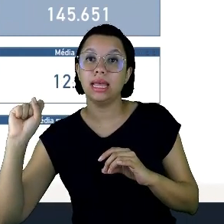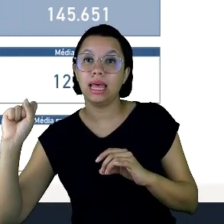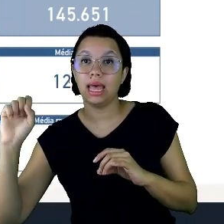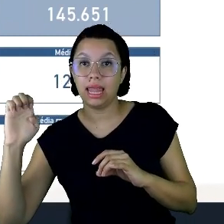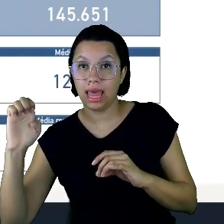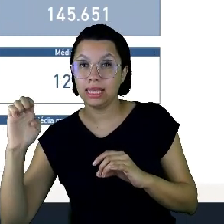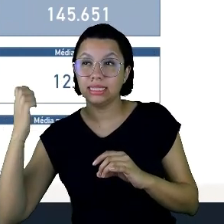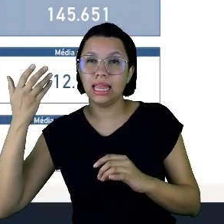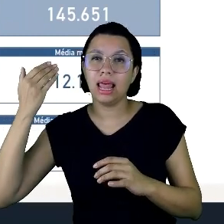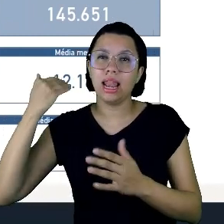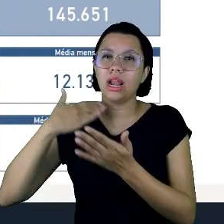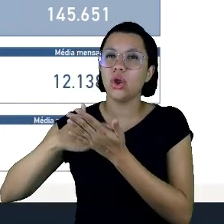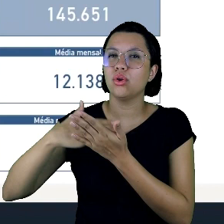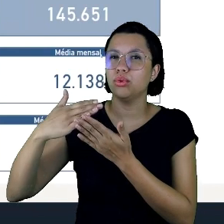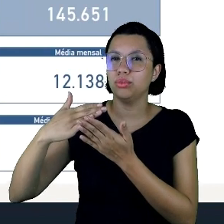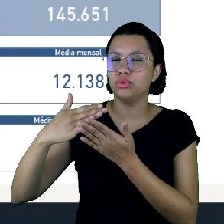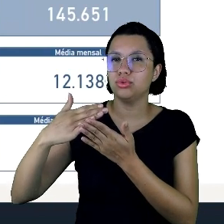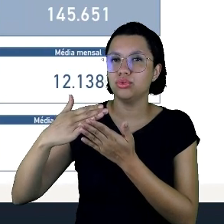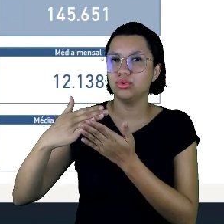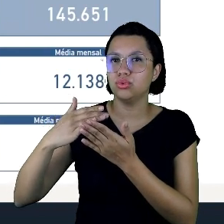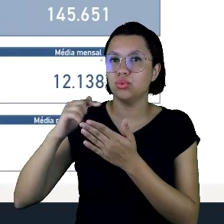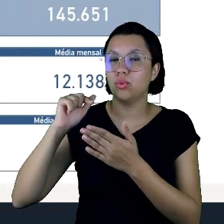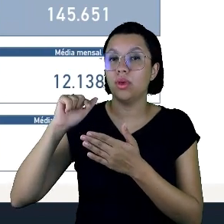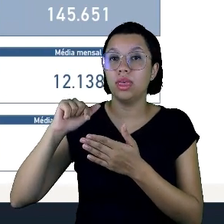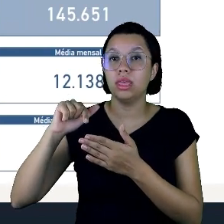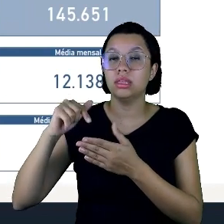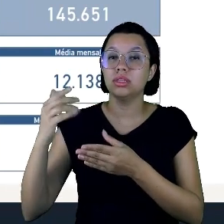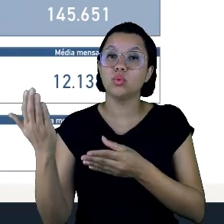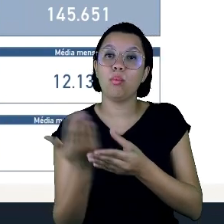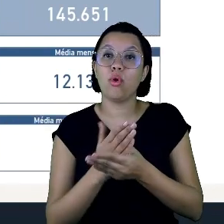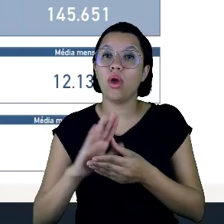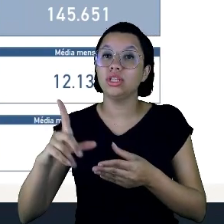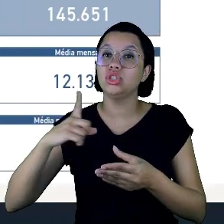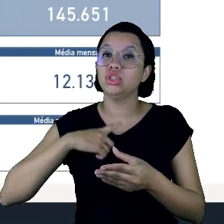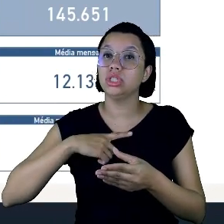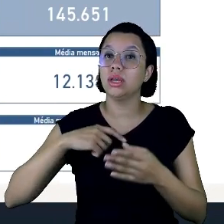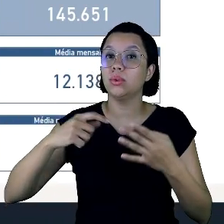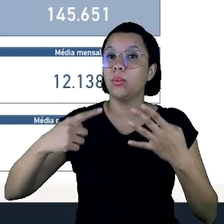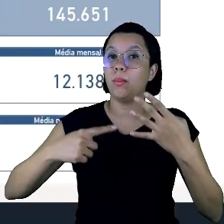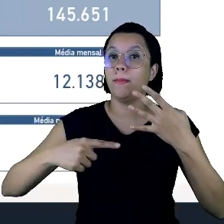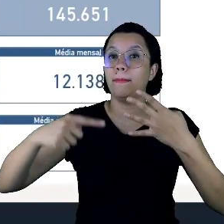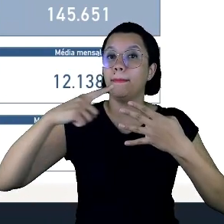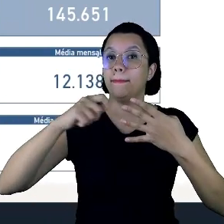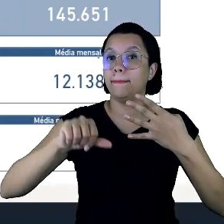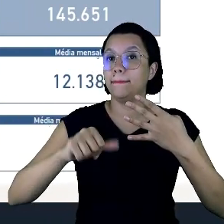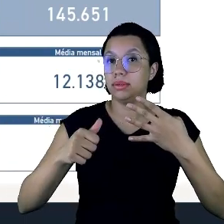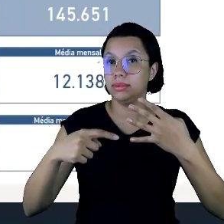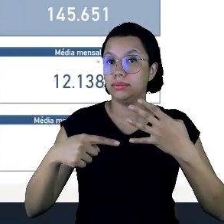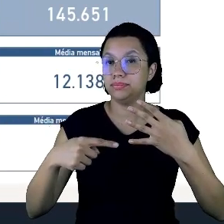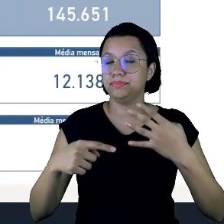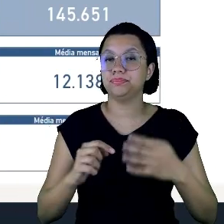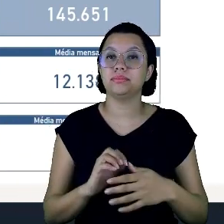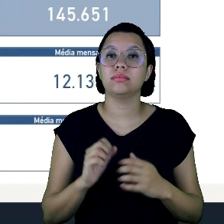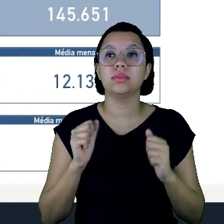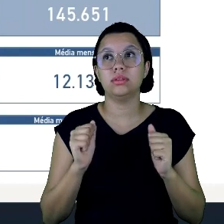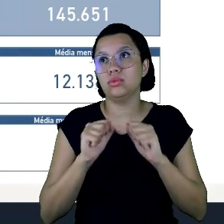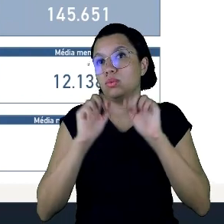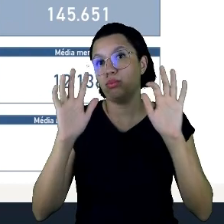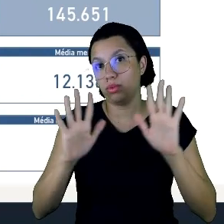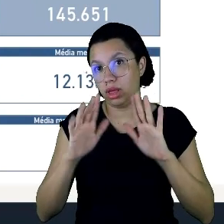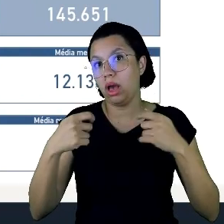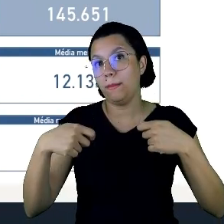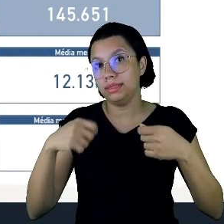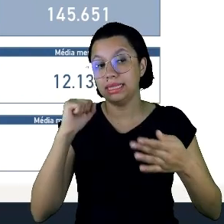de origem. O que significa classe de origem? É a classe que o processo tinha lá no primeiro